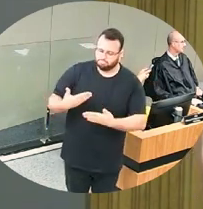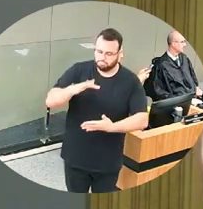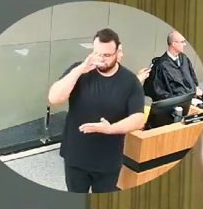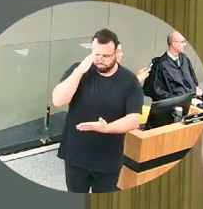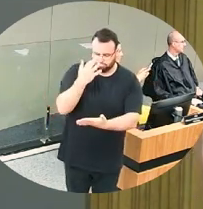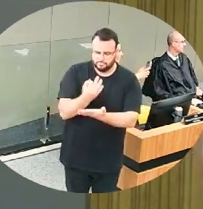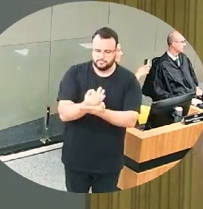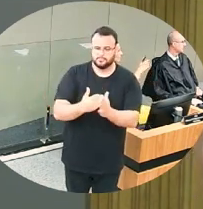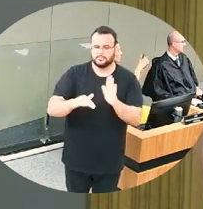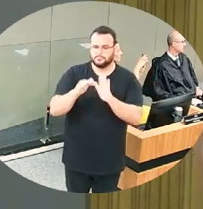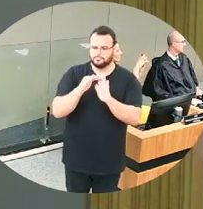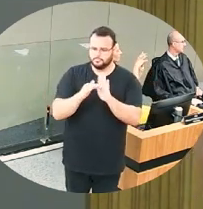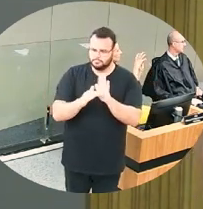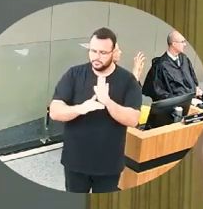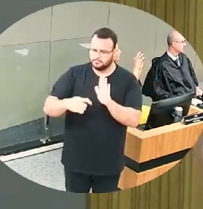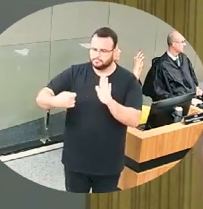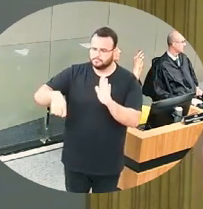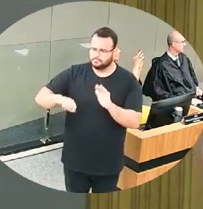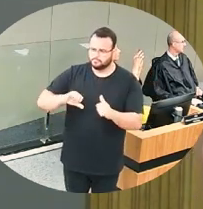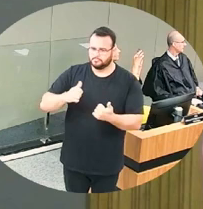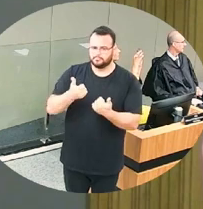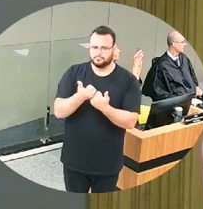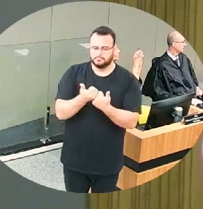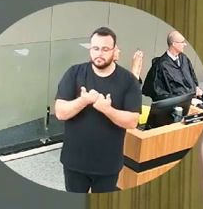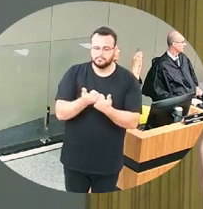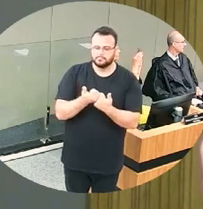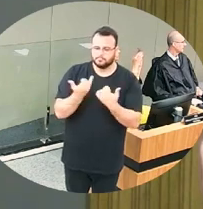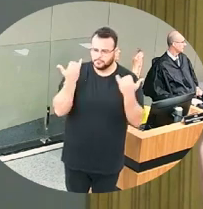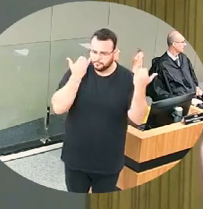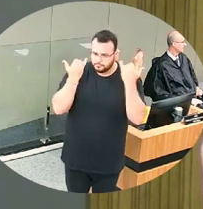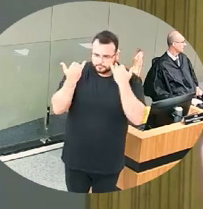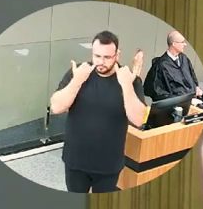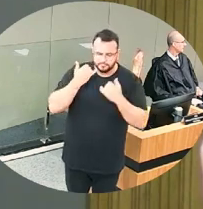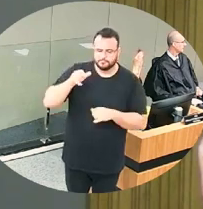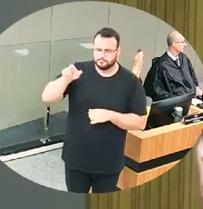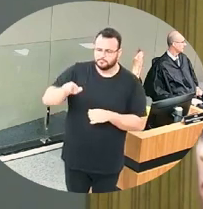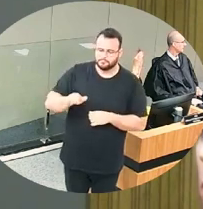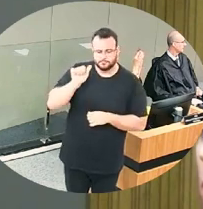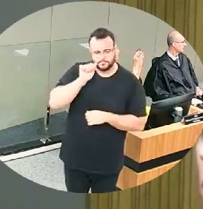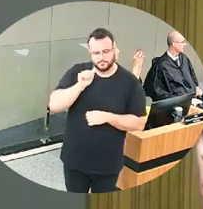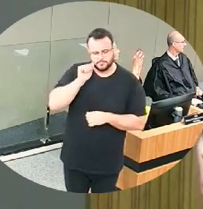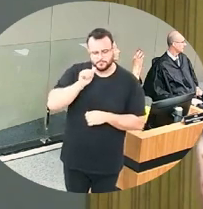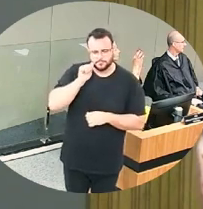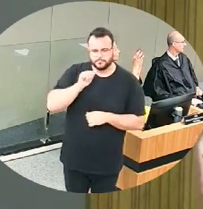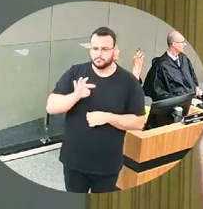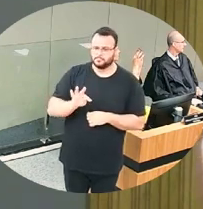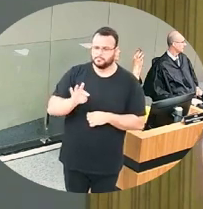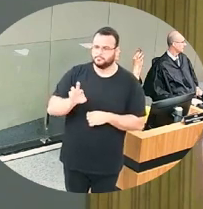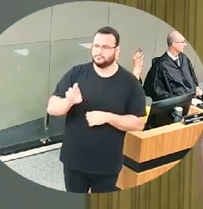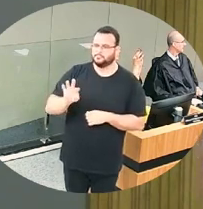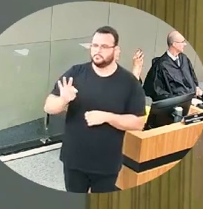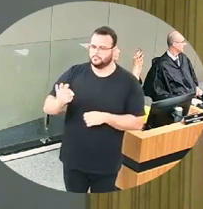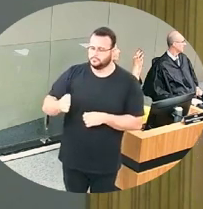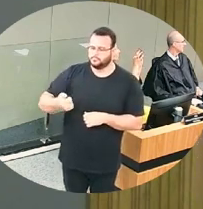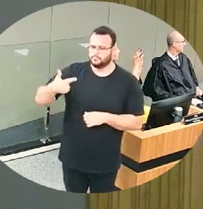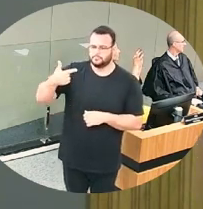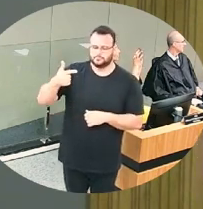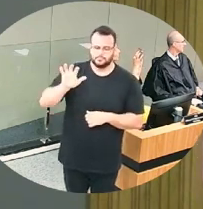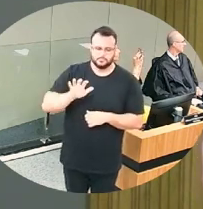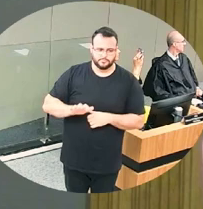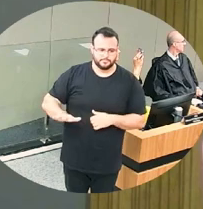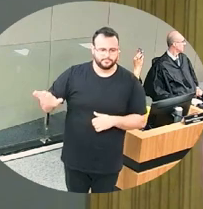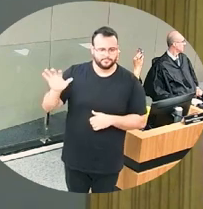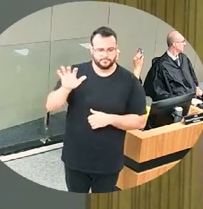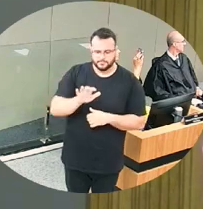bem e fielmente os deveres dos cargos de ouvidor e ouvidora da mulher do Tribunal Regional do Trabalho da 12ª